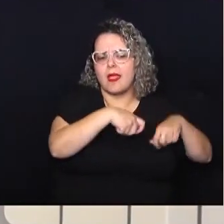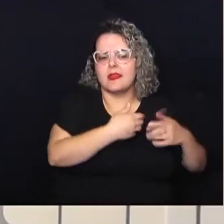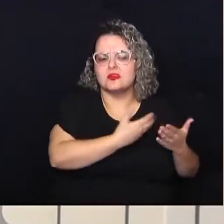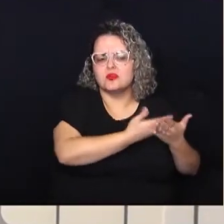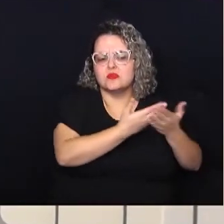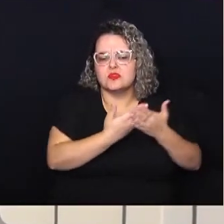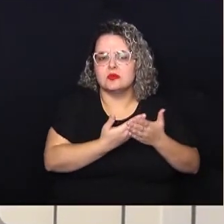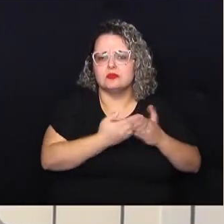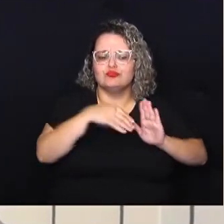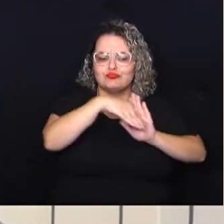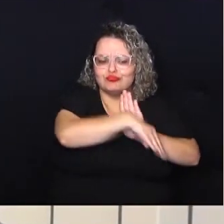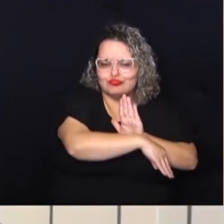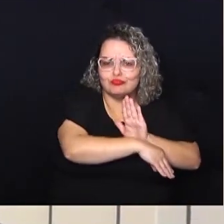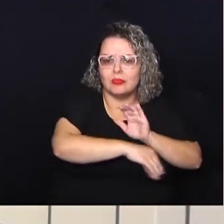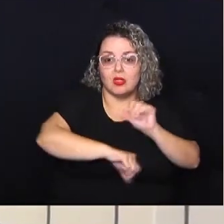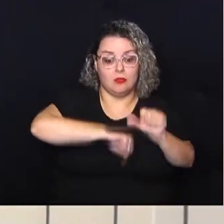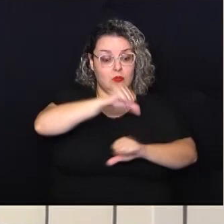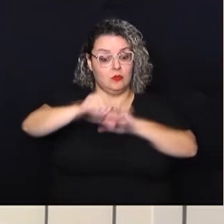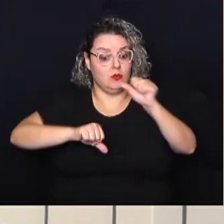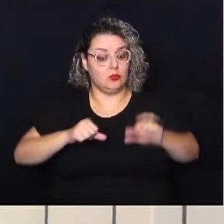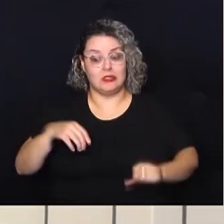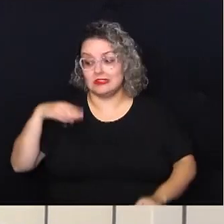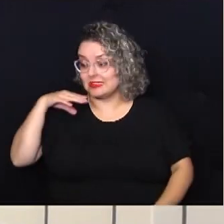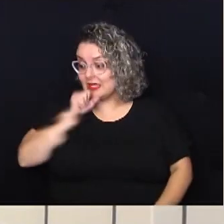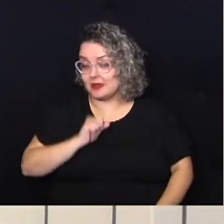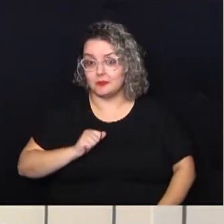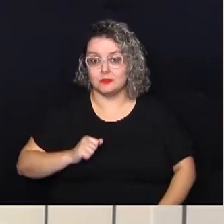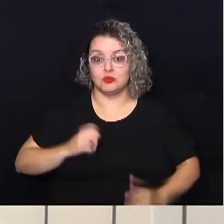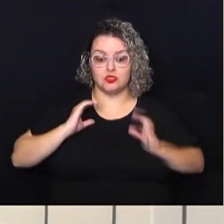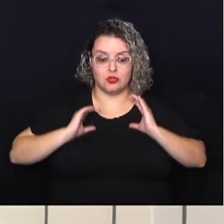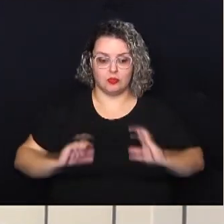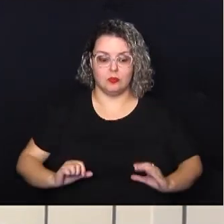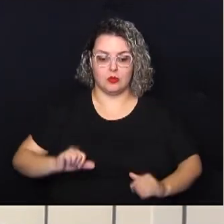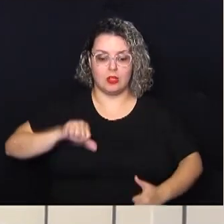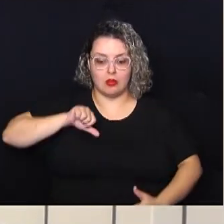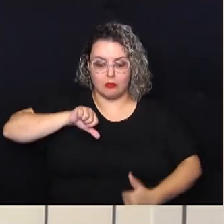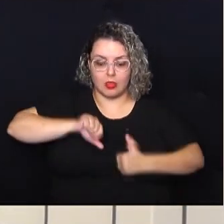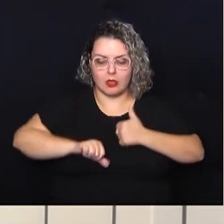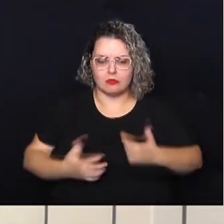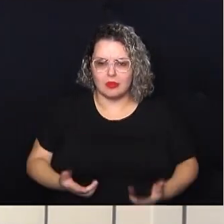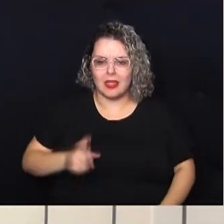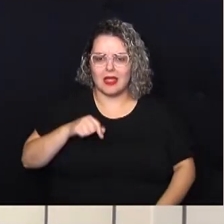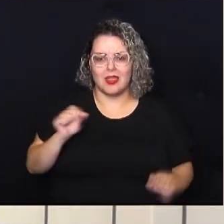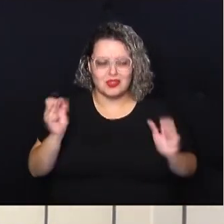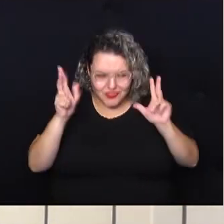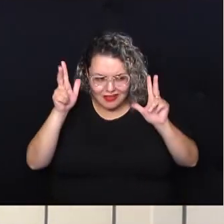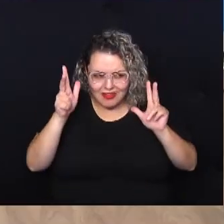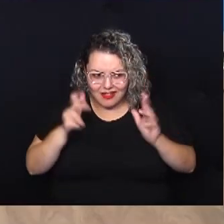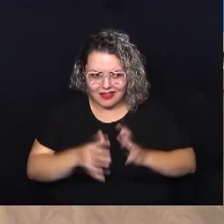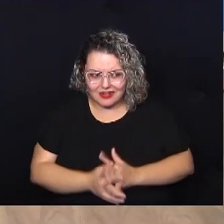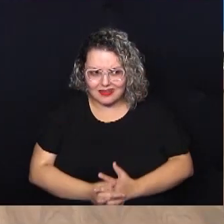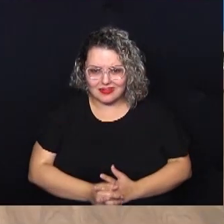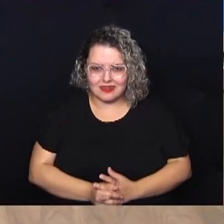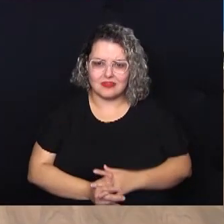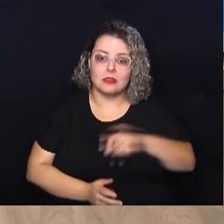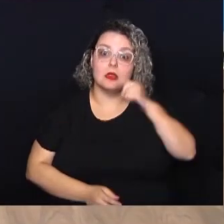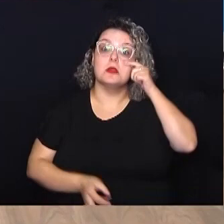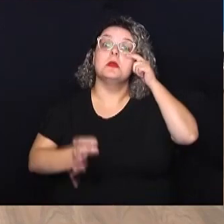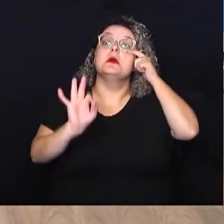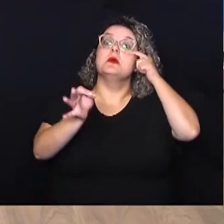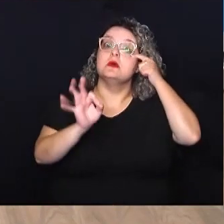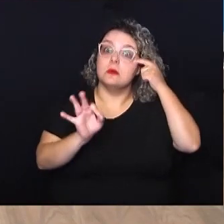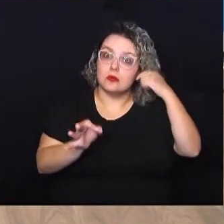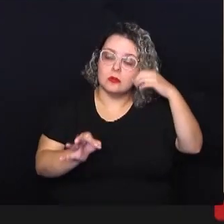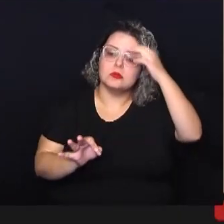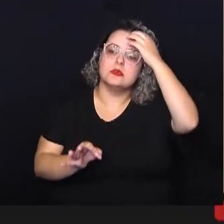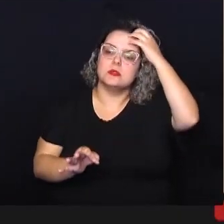mudanças bruscas de comportamento e humor, são sinais pelo menos de alerta? Com certeza,